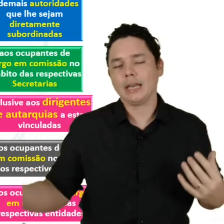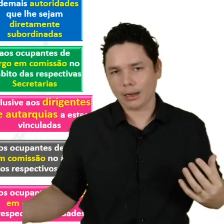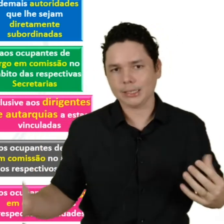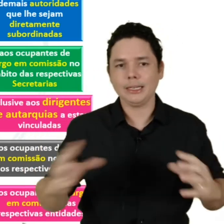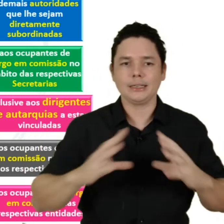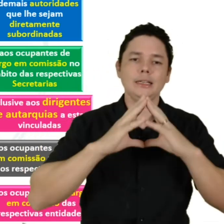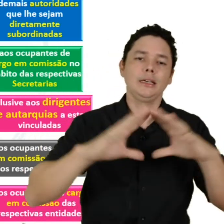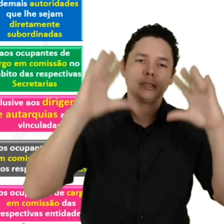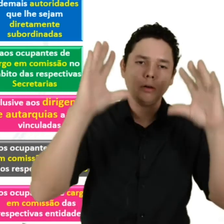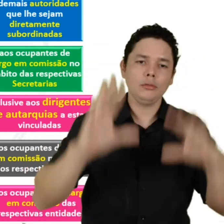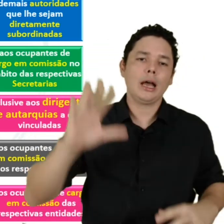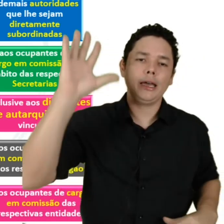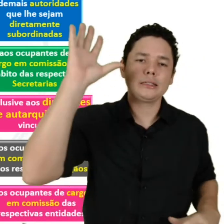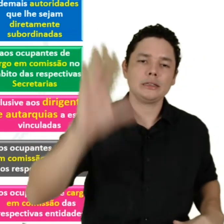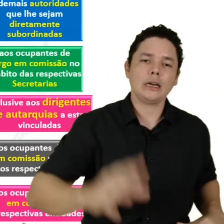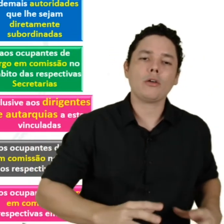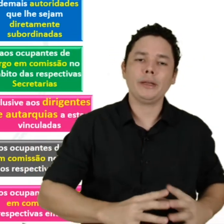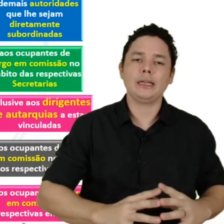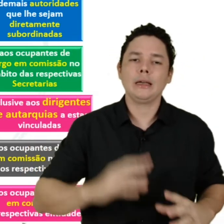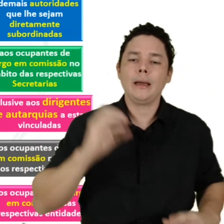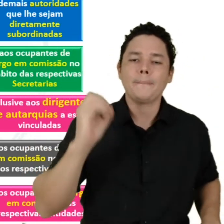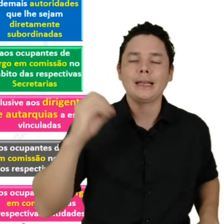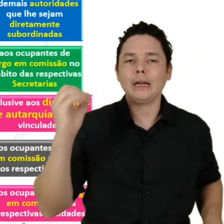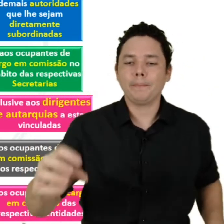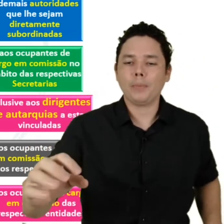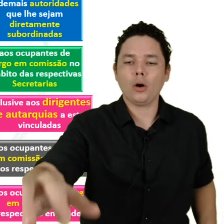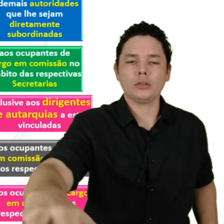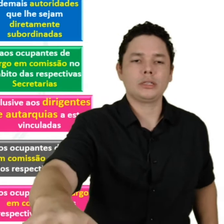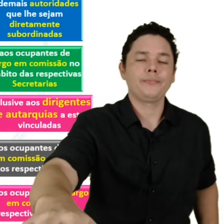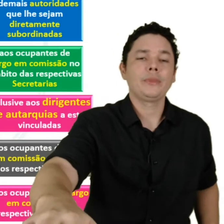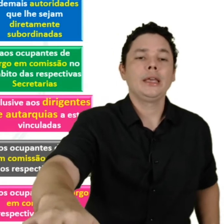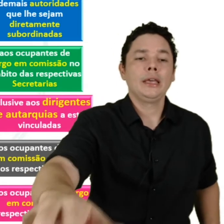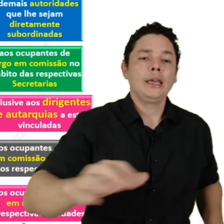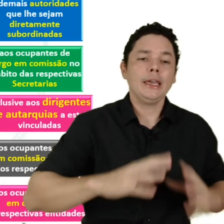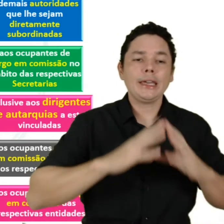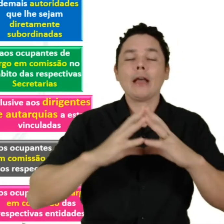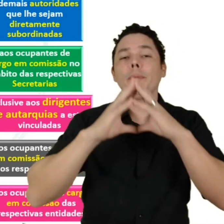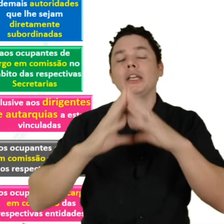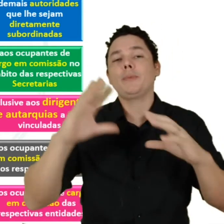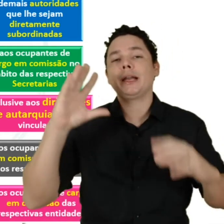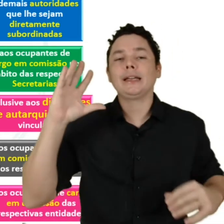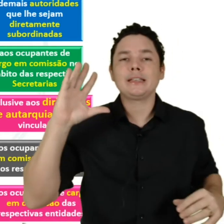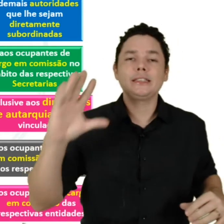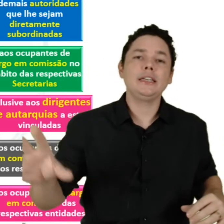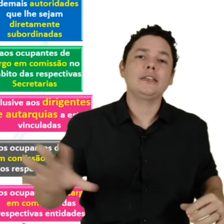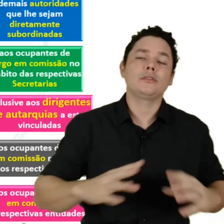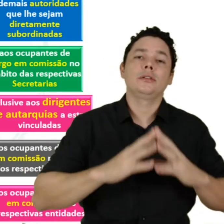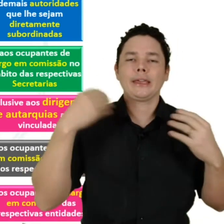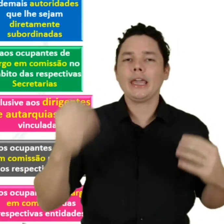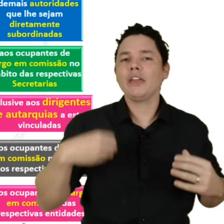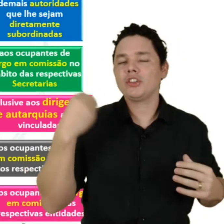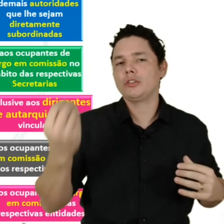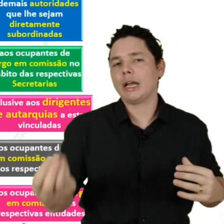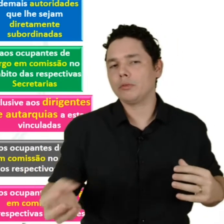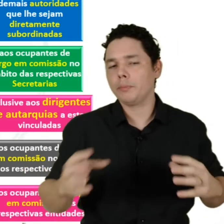respectivas autarquias, né? Então, aí a competência para dar posse. E quem é competente para dar exercício?